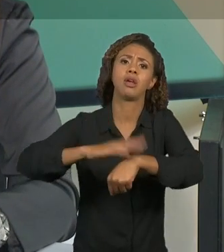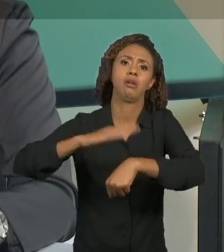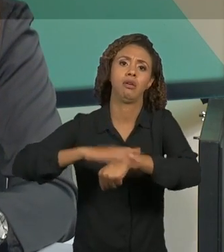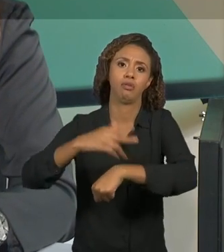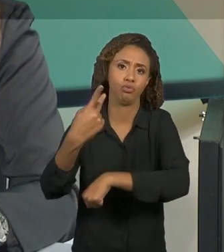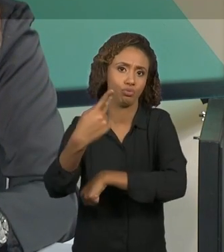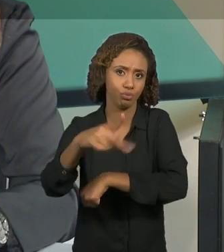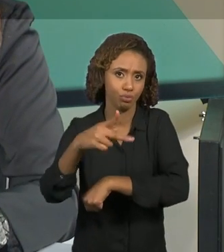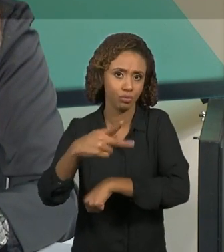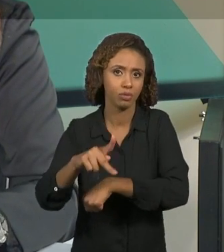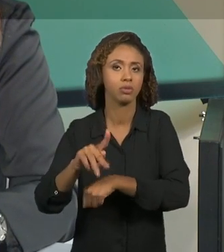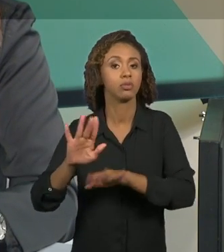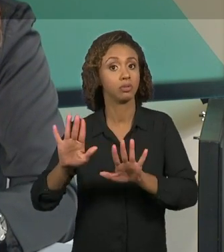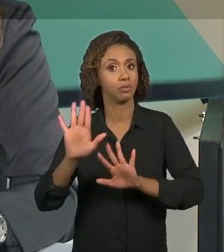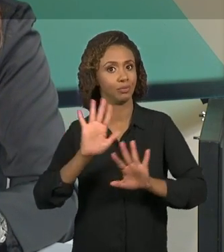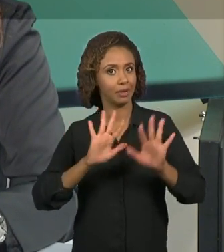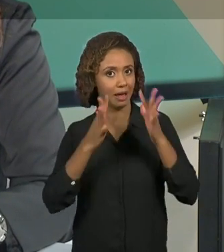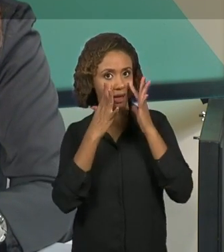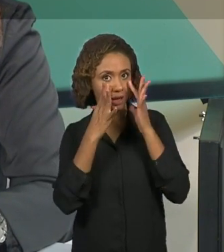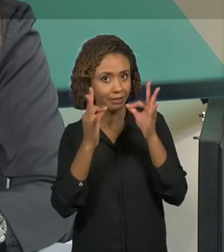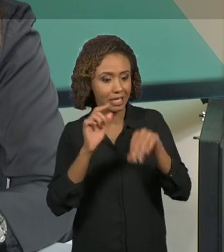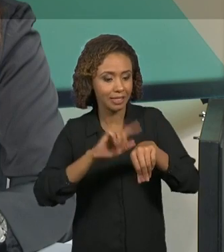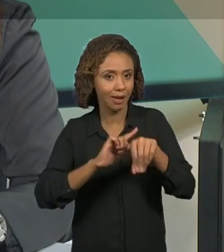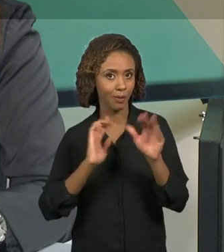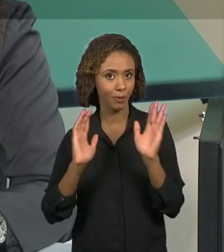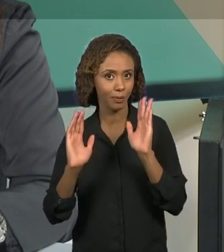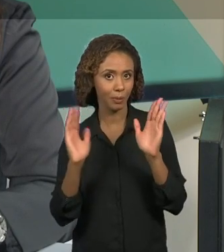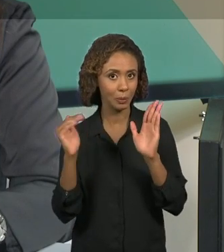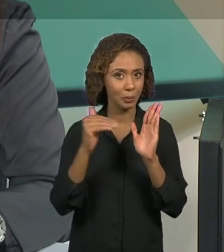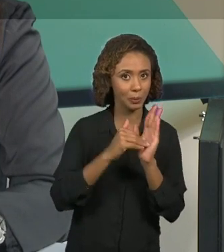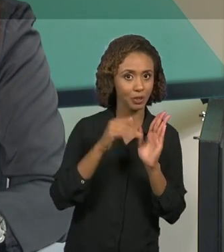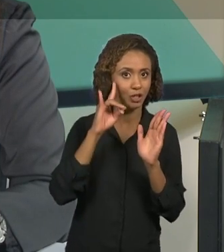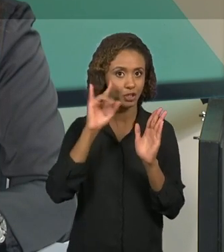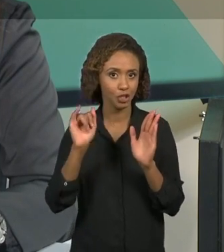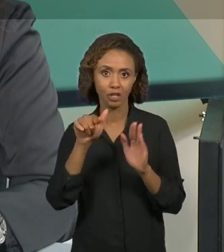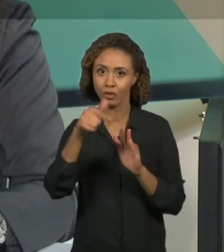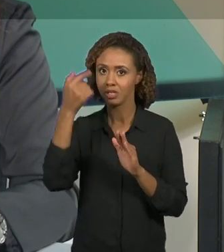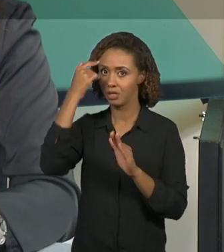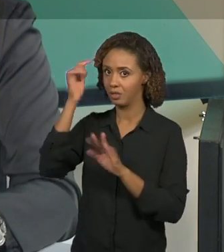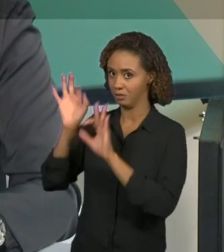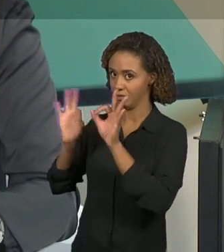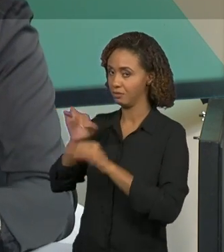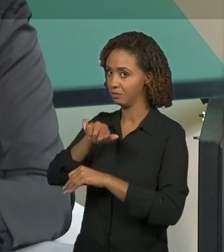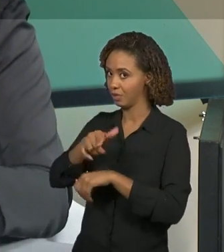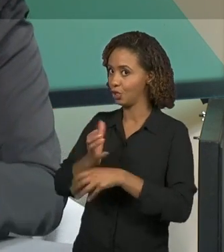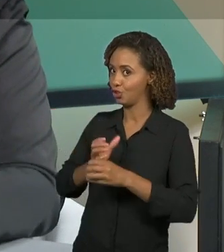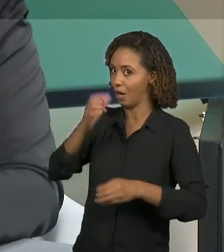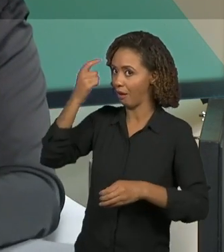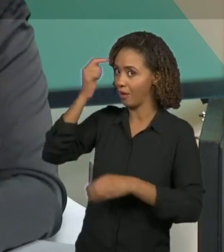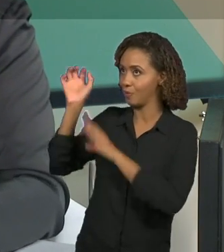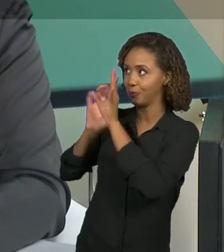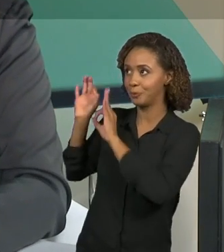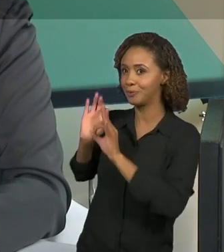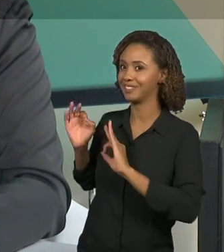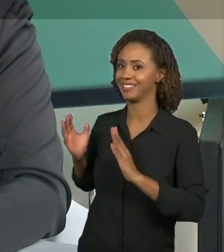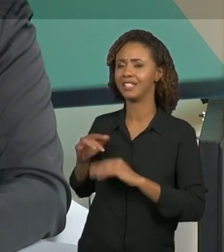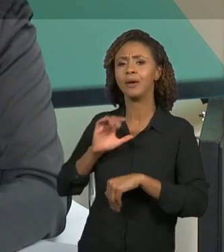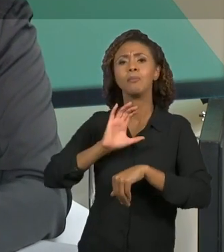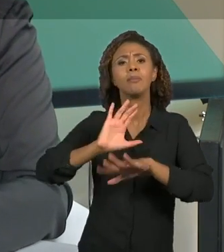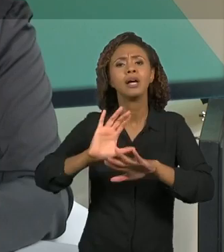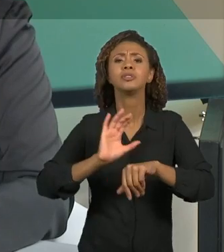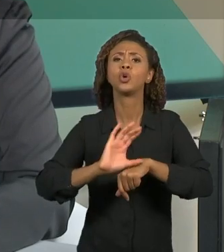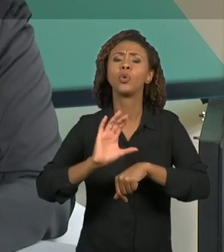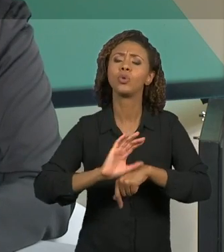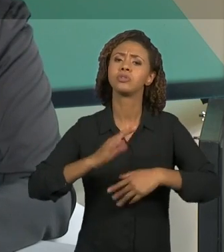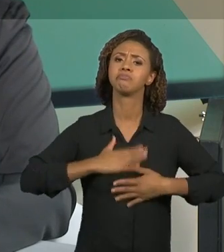tá sempre com muito cuidado com prazos e datas né vamos lá planejamento engenheiros e faça o curso no seu